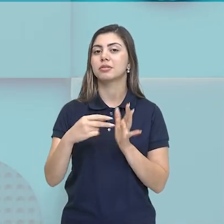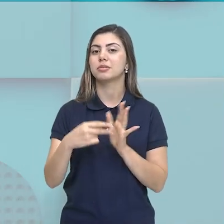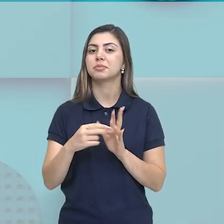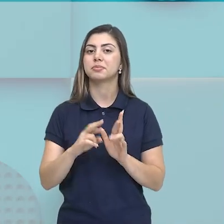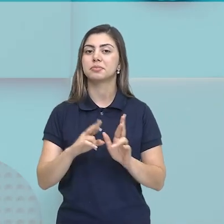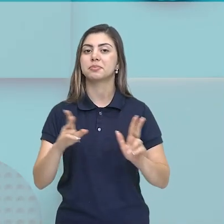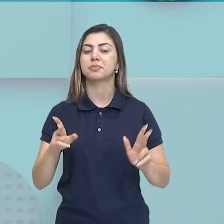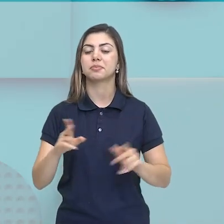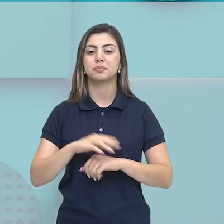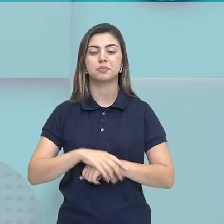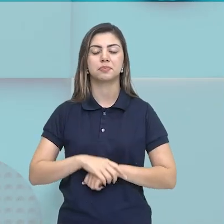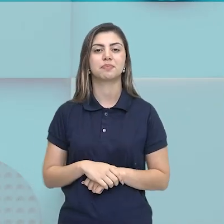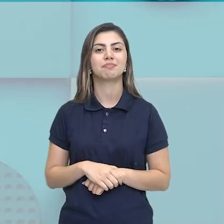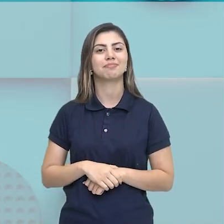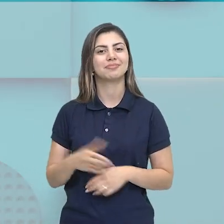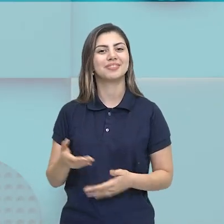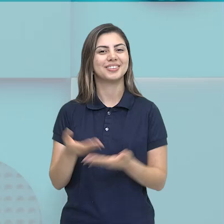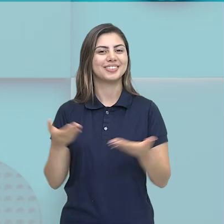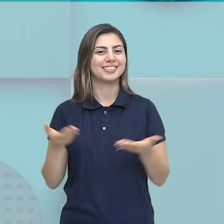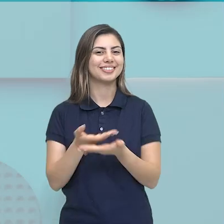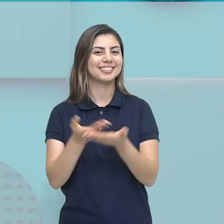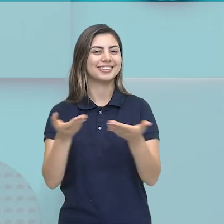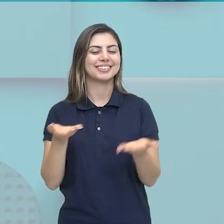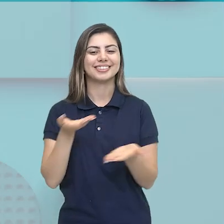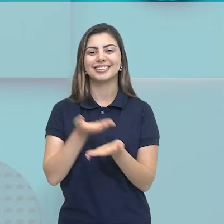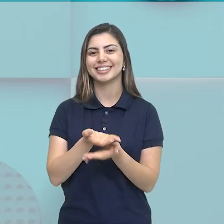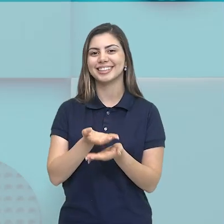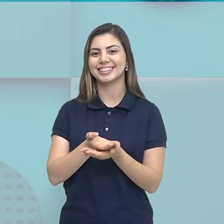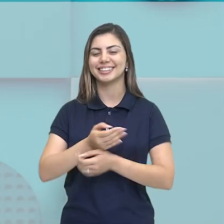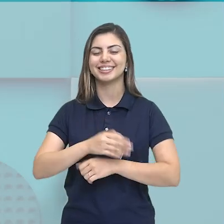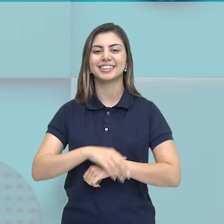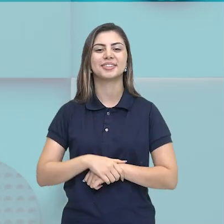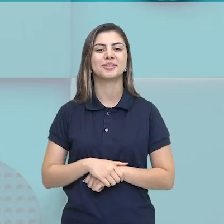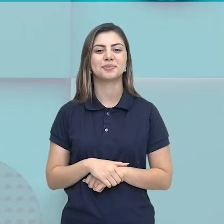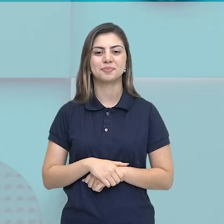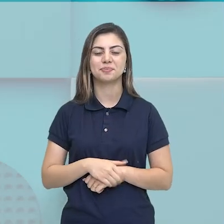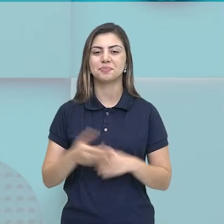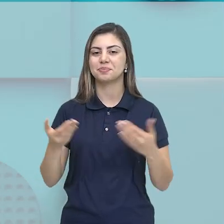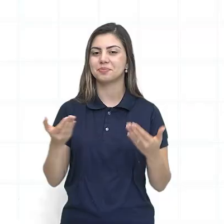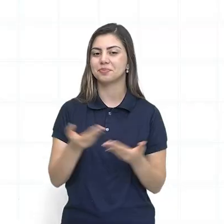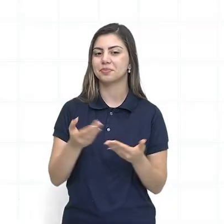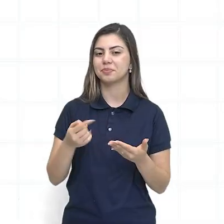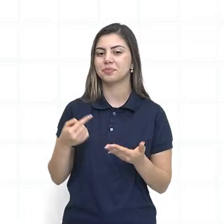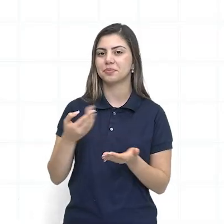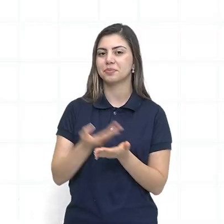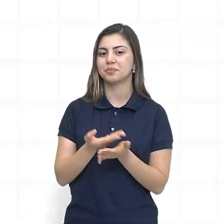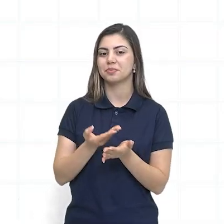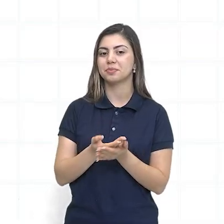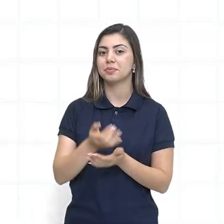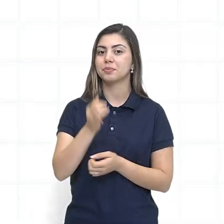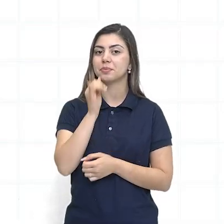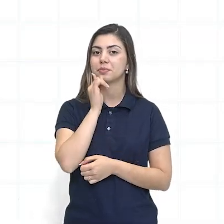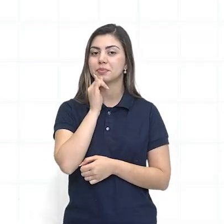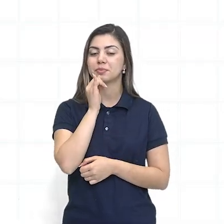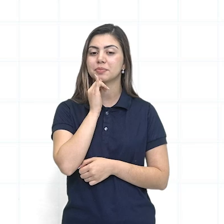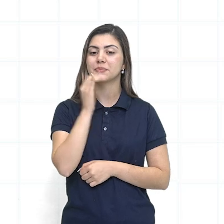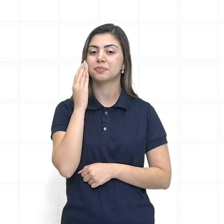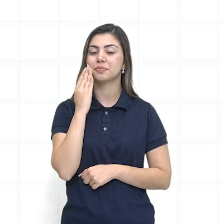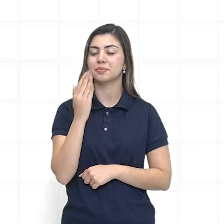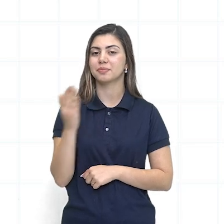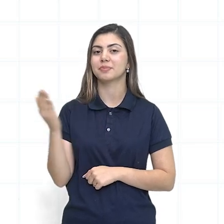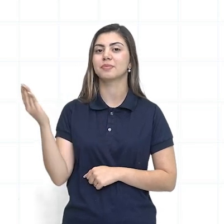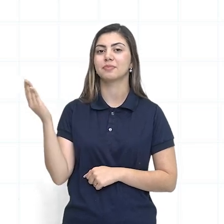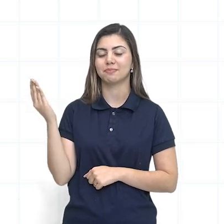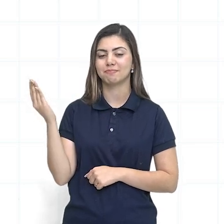diferente. Então é isso que você vai ver a partir de agora. Então vamos conhecer aqui uma